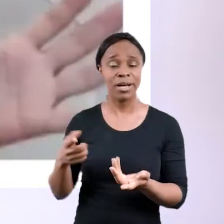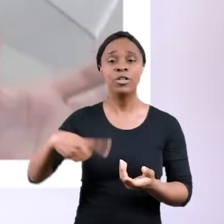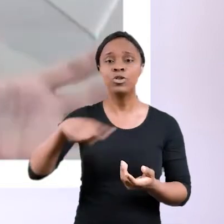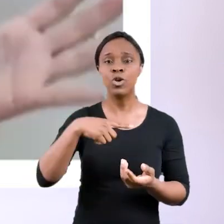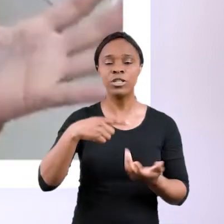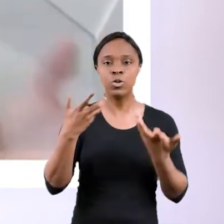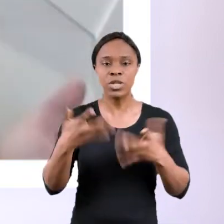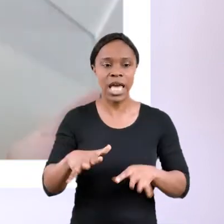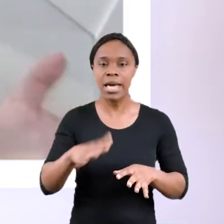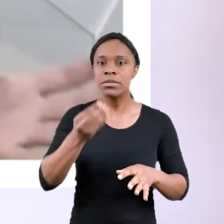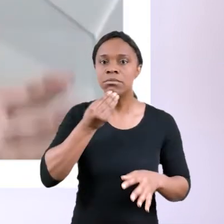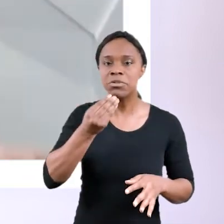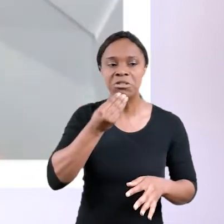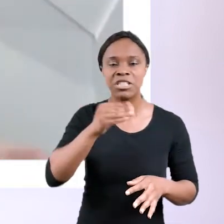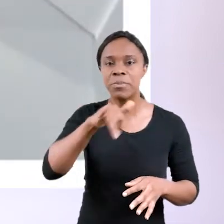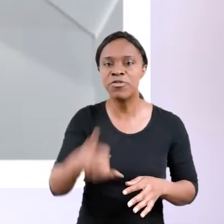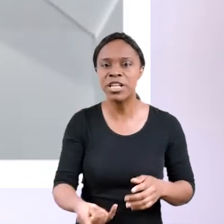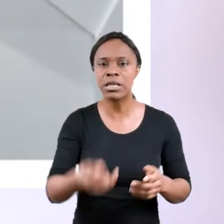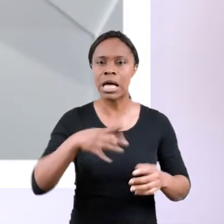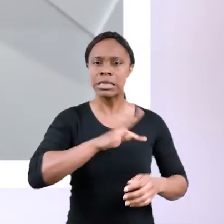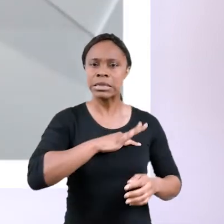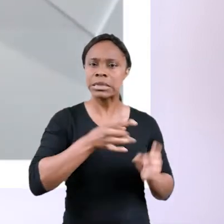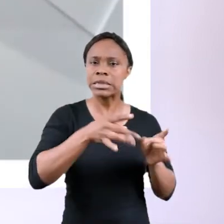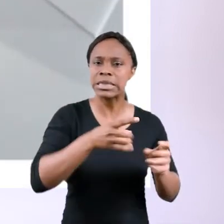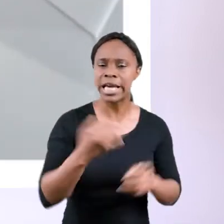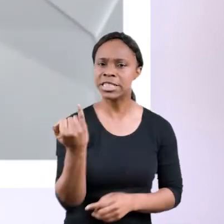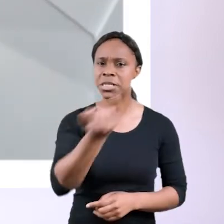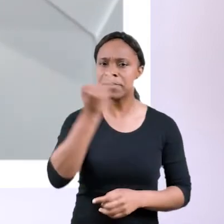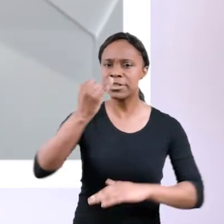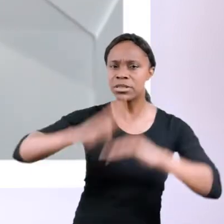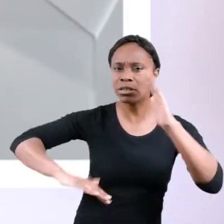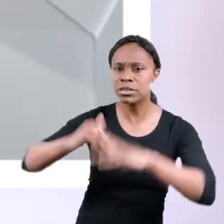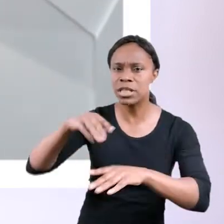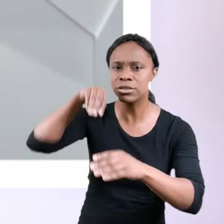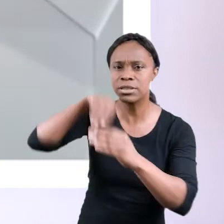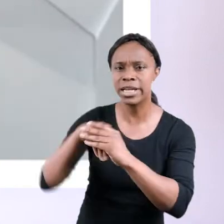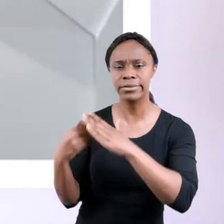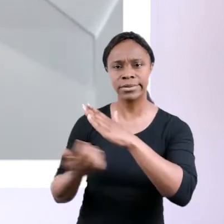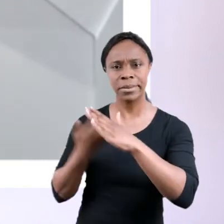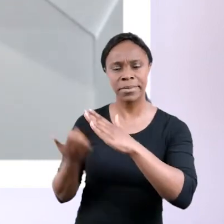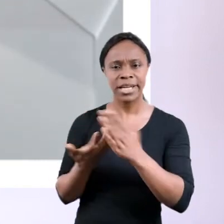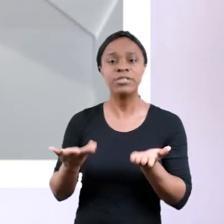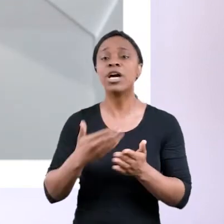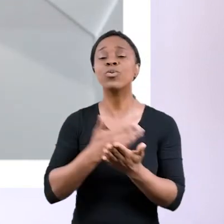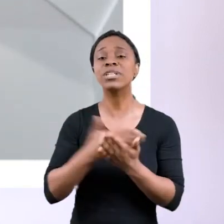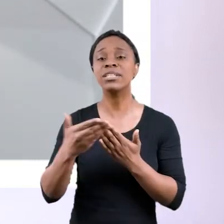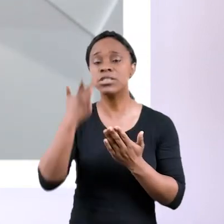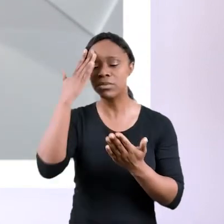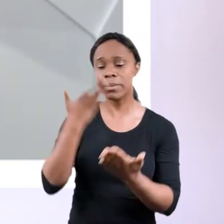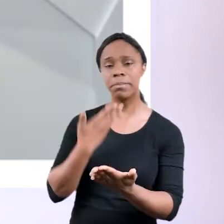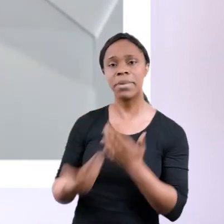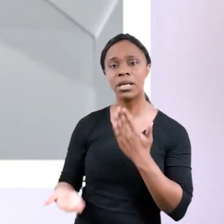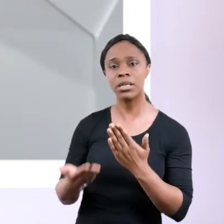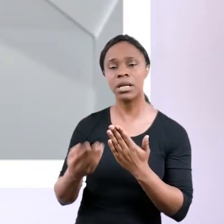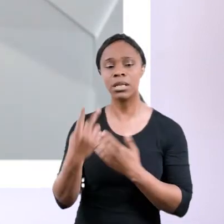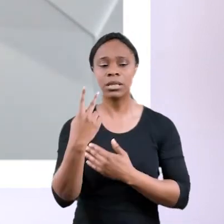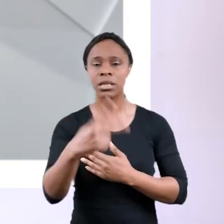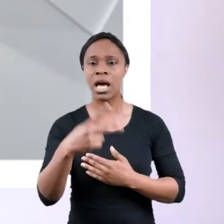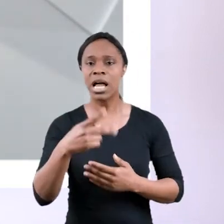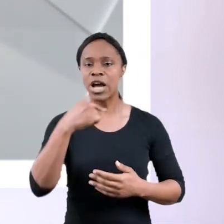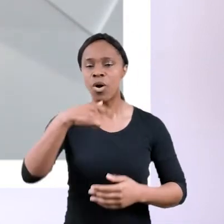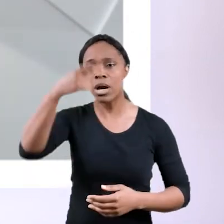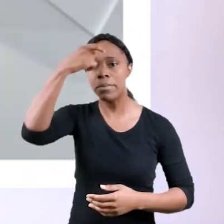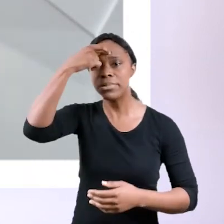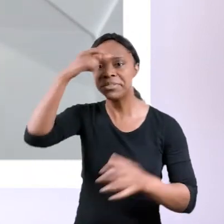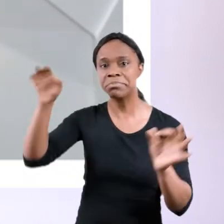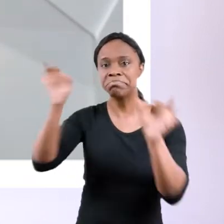aproveitar pessoas técnicas, qualificadas e importantes para mantermos em nossas companhias, nós estamos deixando essa decisão a cargo do